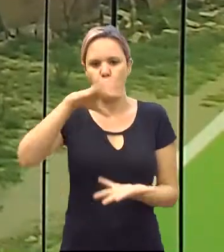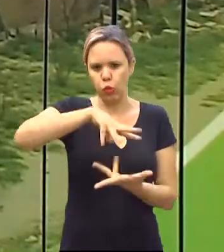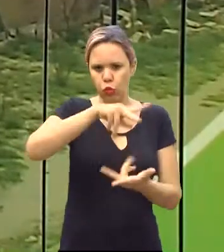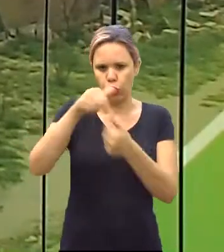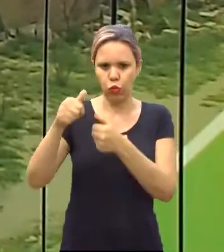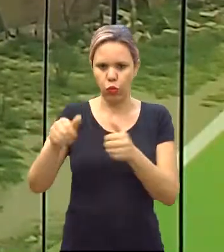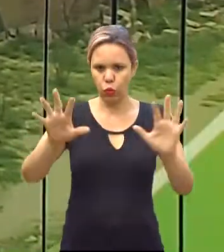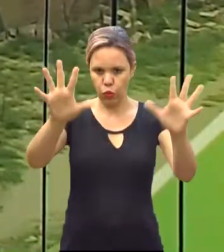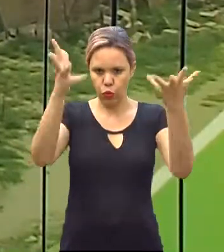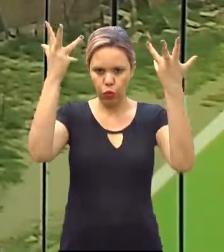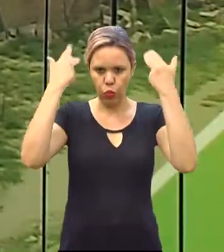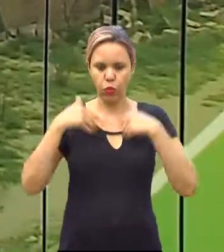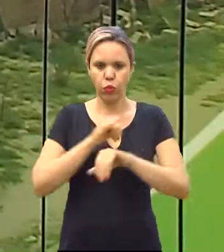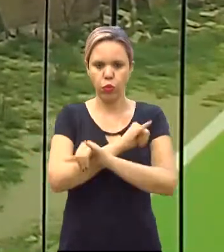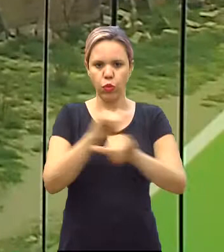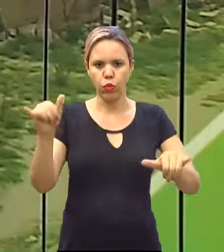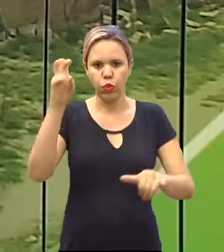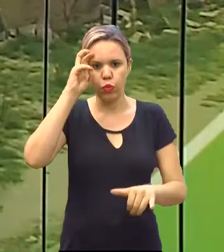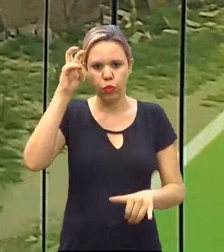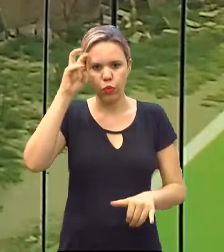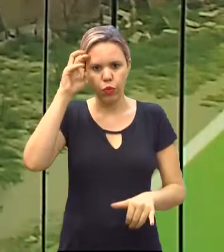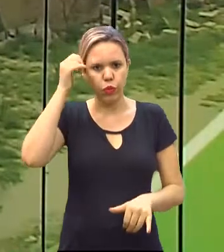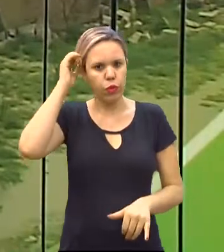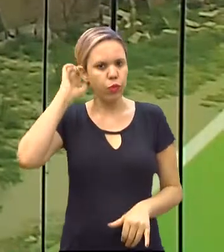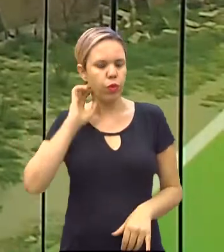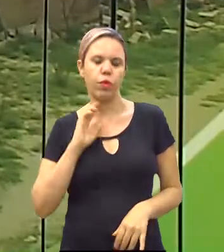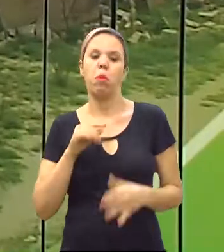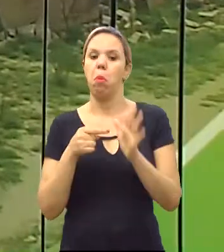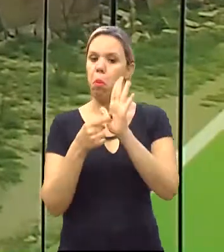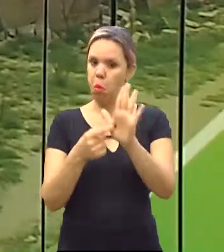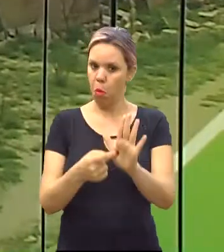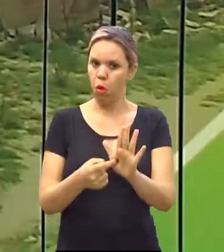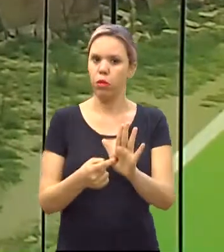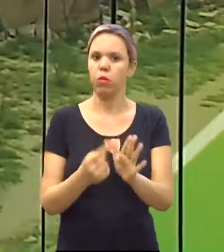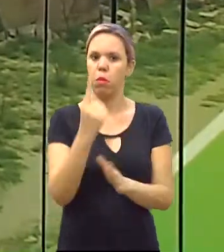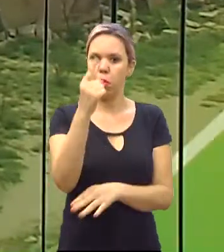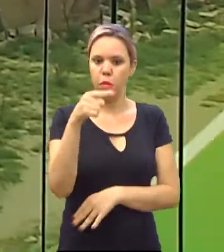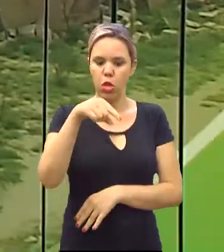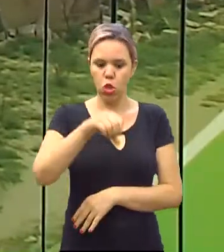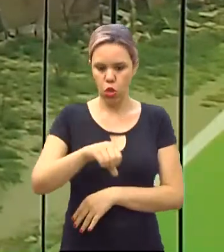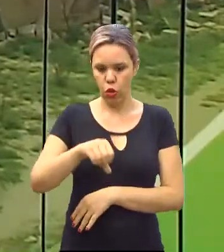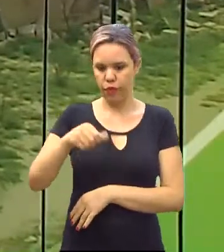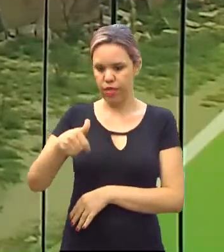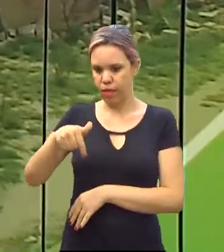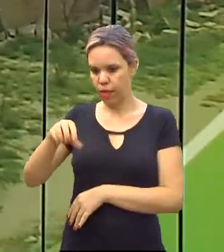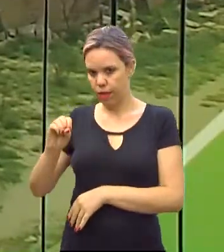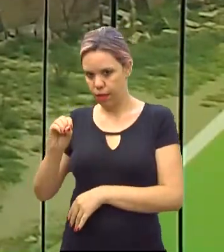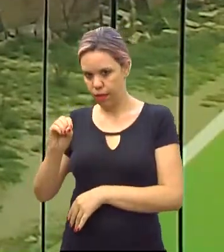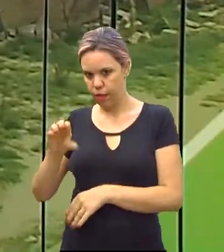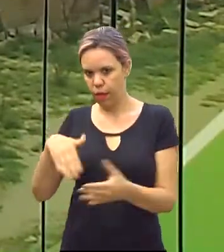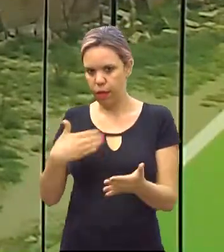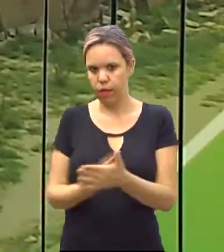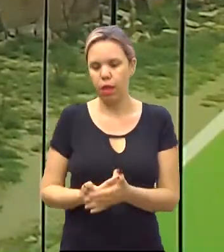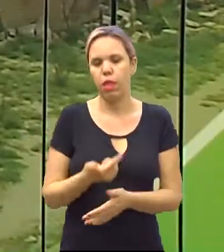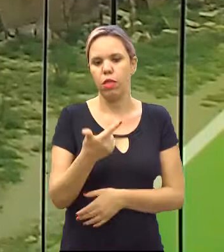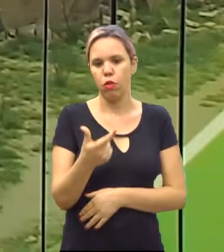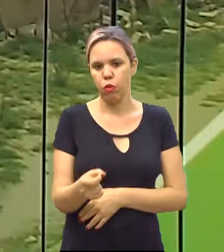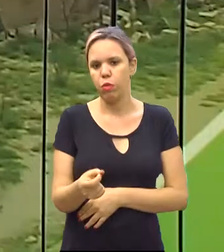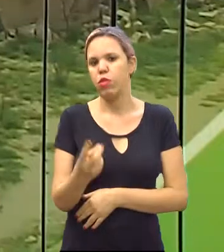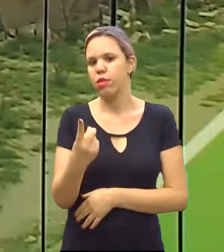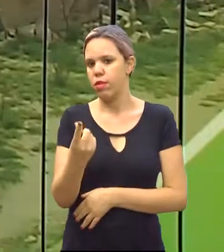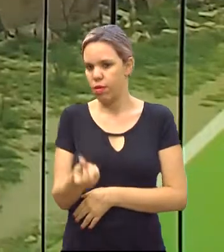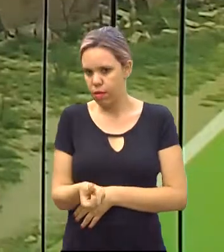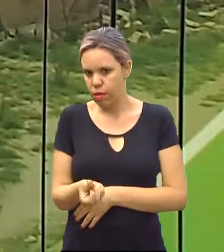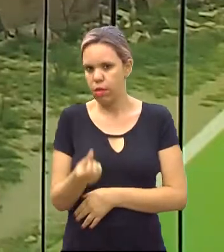Natureza, divulgado nesta quinta-feira, aponta que entre 1970 e